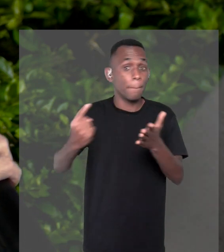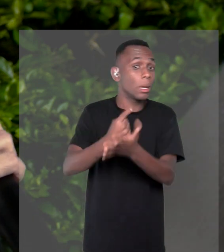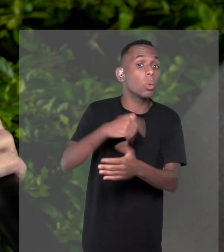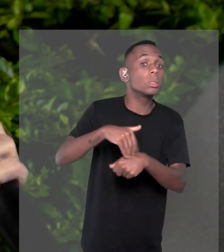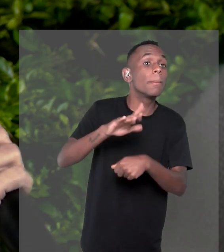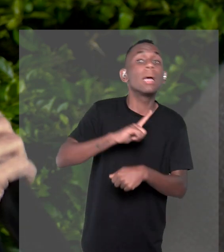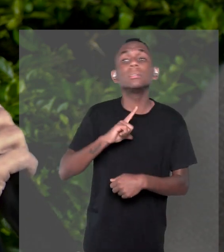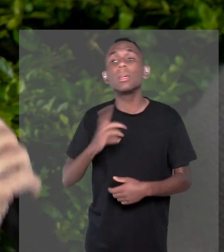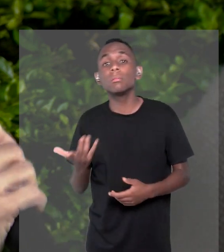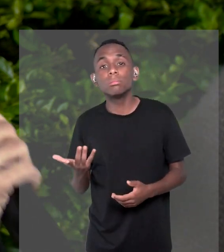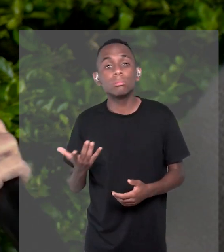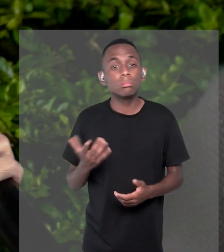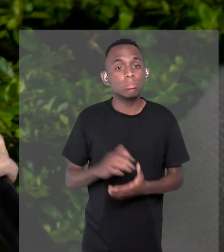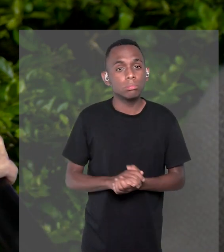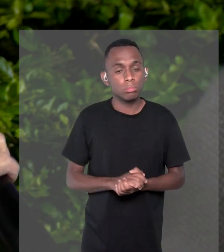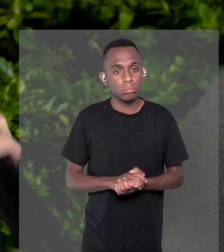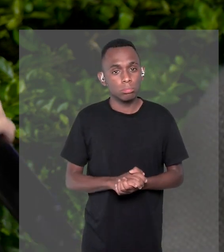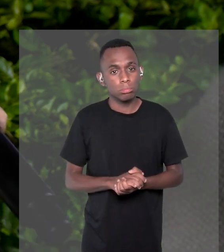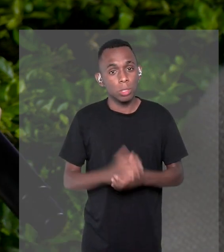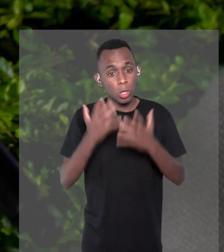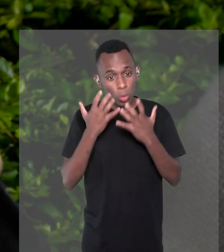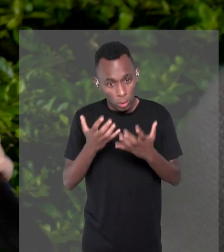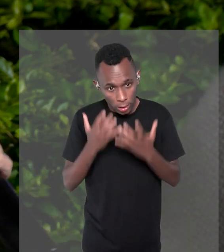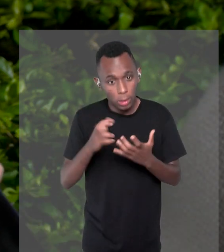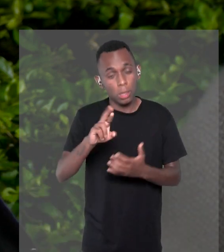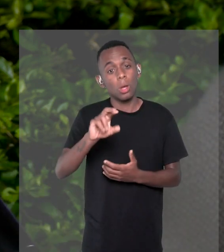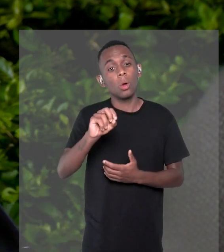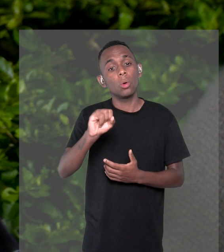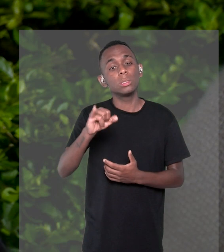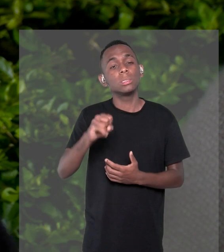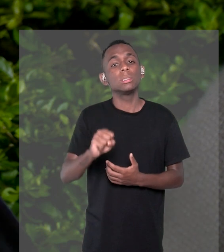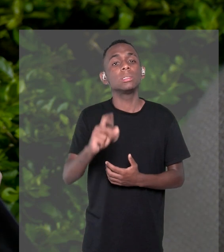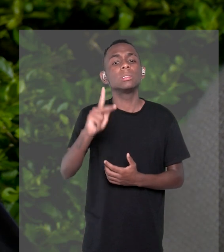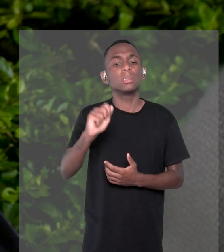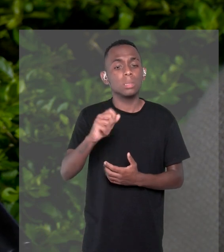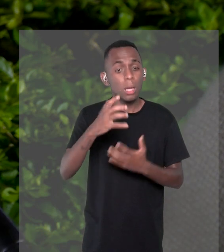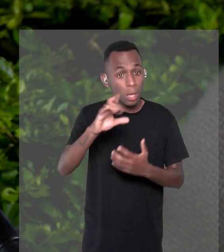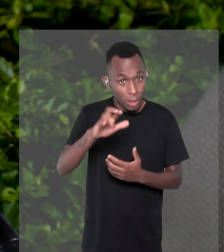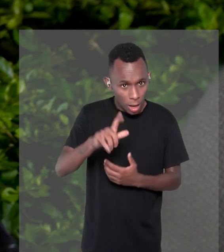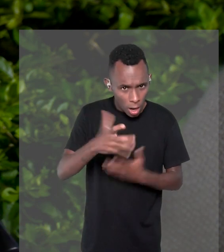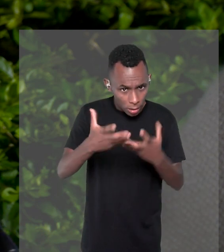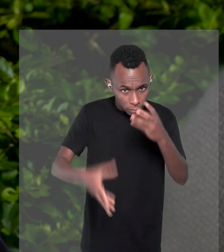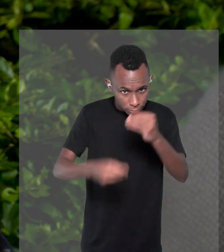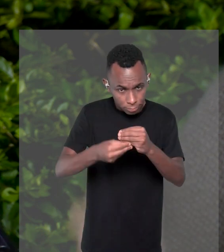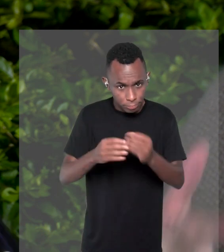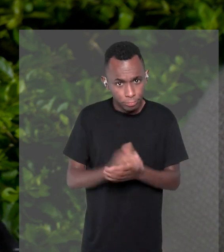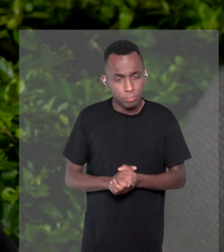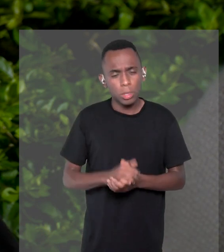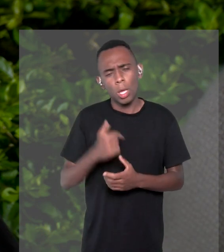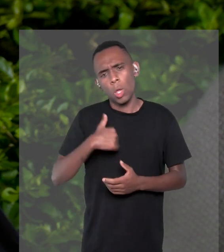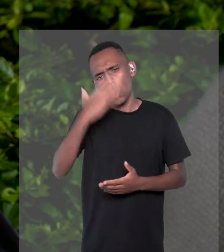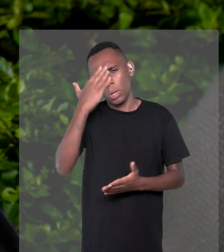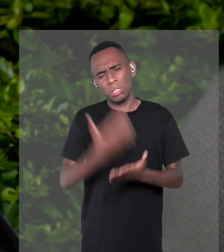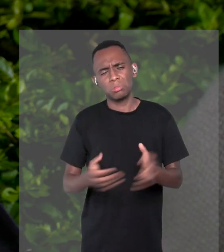brasileiros, somos um povo de muitas humanidades, apesar de tantas desumanidades. Por isso eu acho que o Darcy Ribeiro tinha toda a razão. A gente